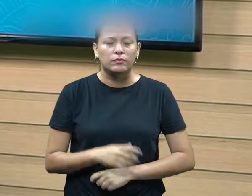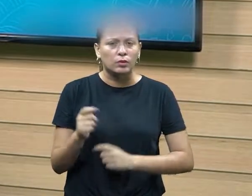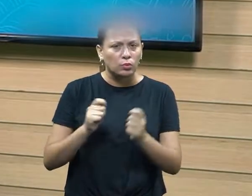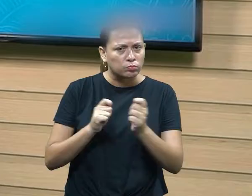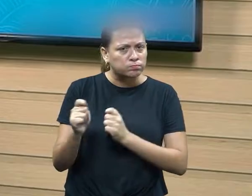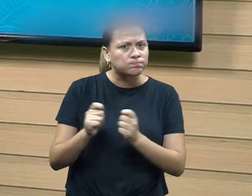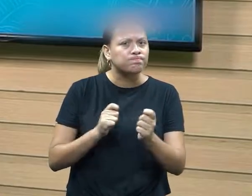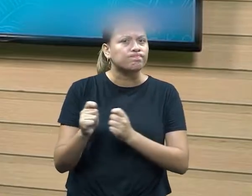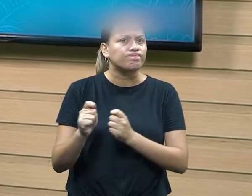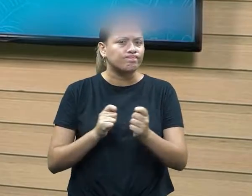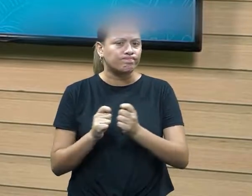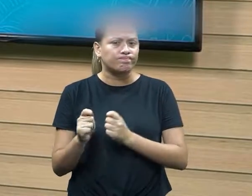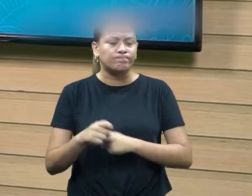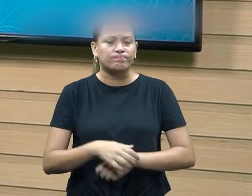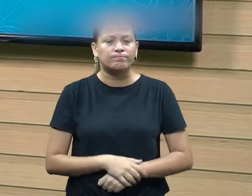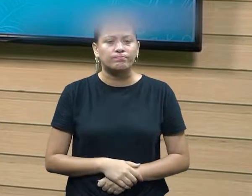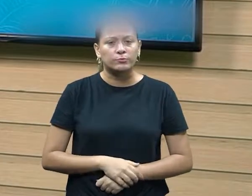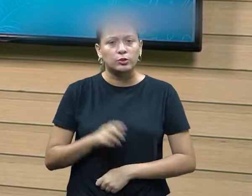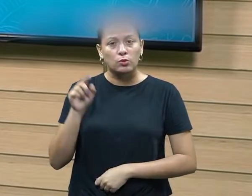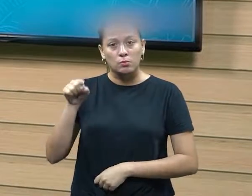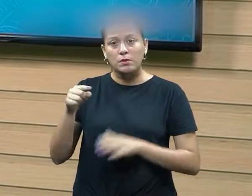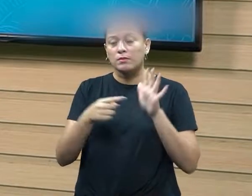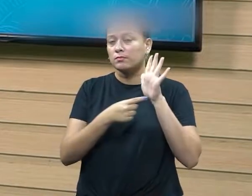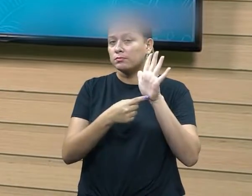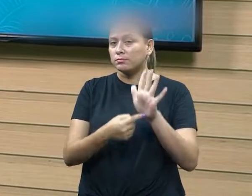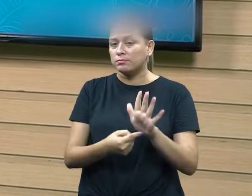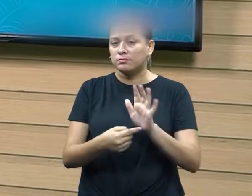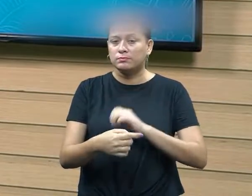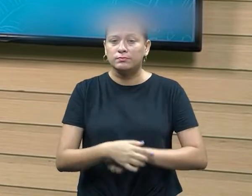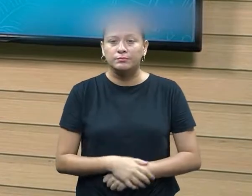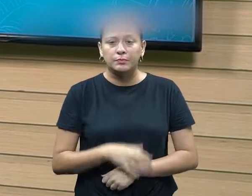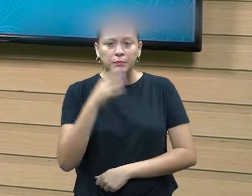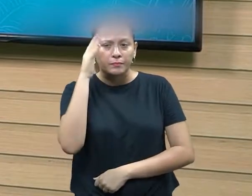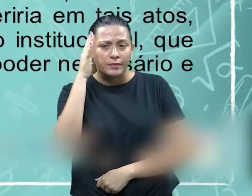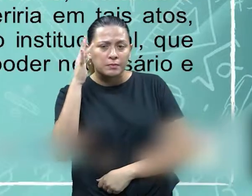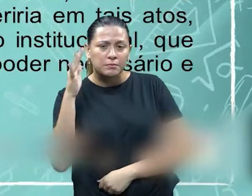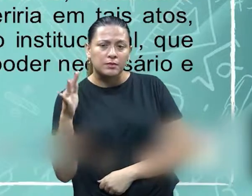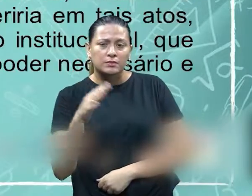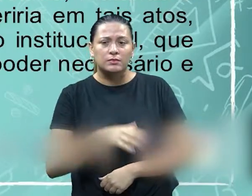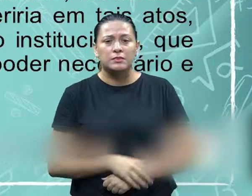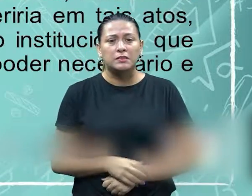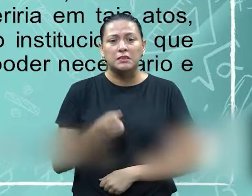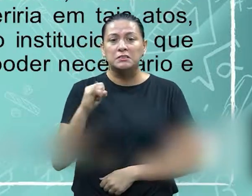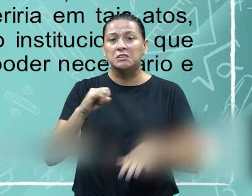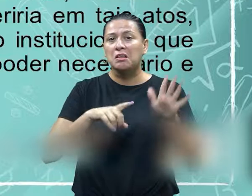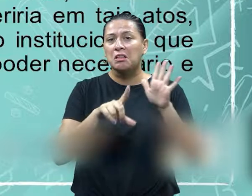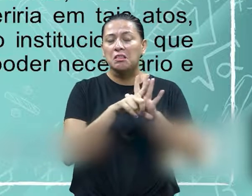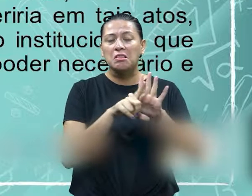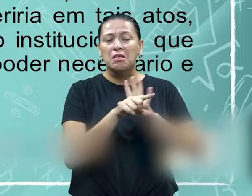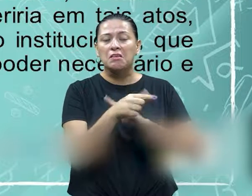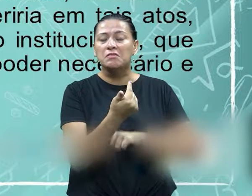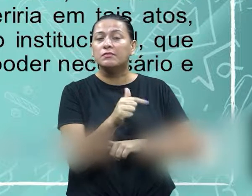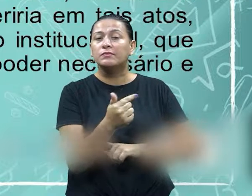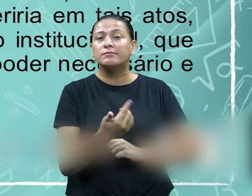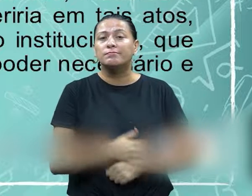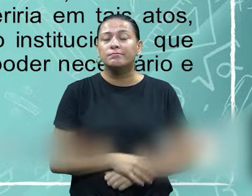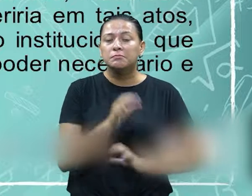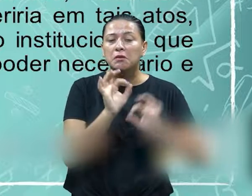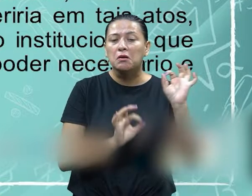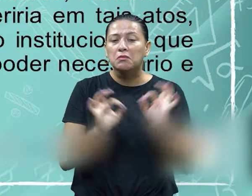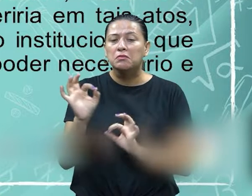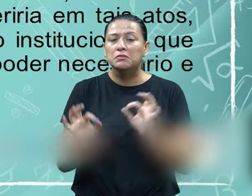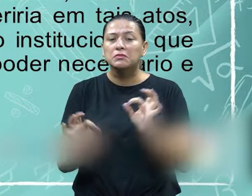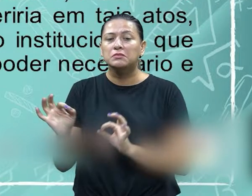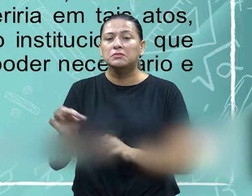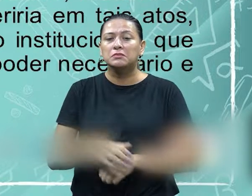controle. Porque veja só como ele está colocando aqui, né? Imagine se não existisse a lei, né? Para